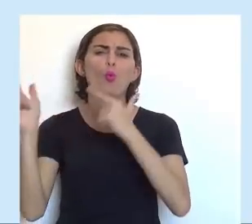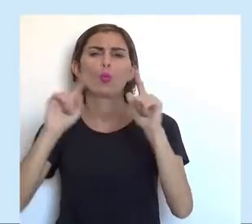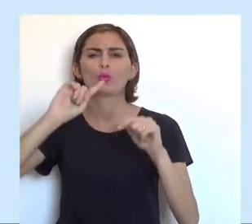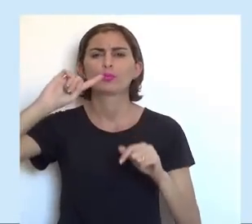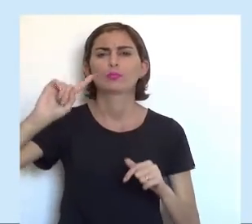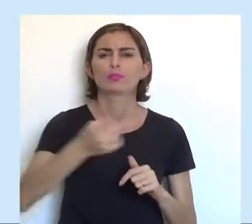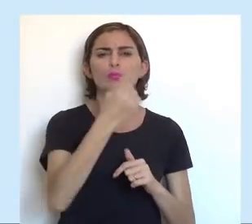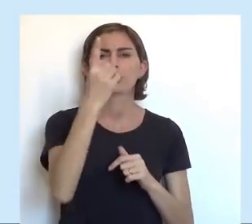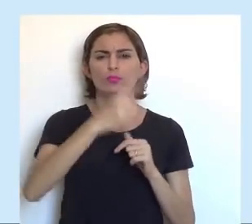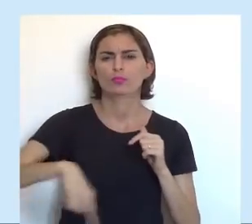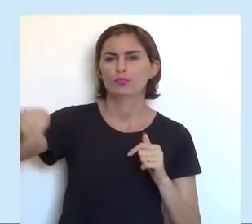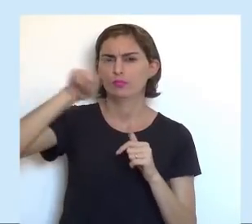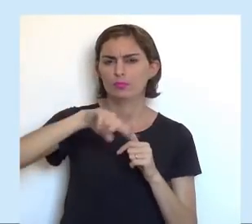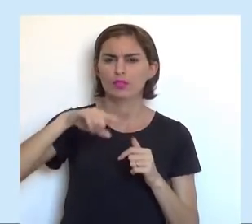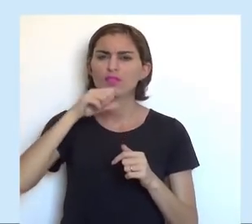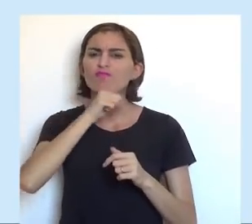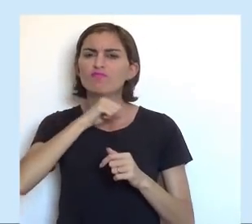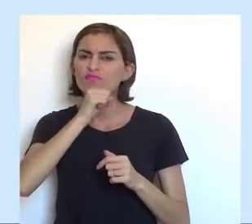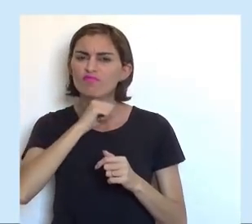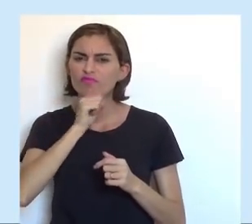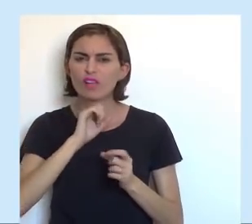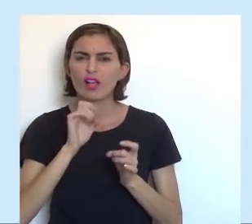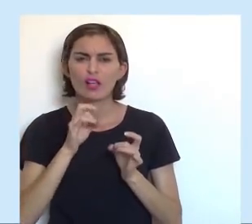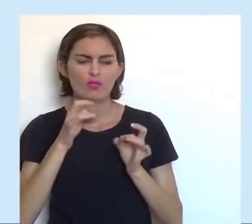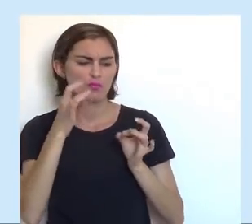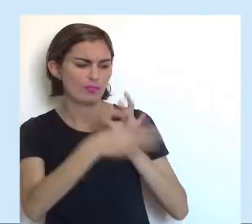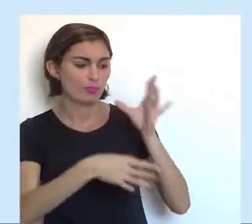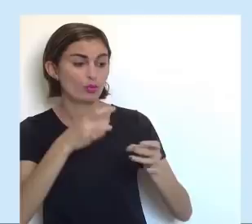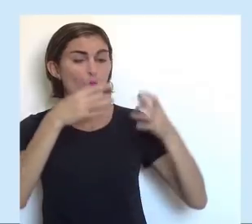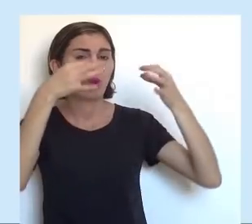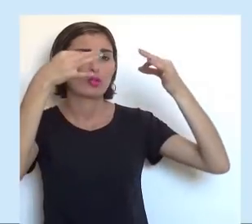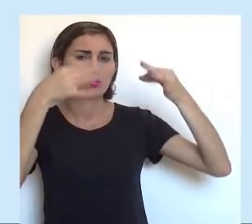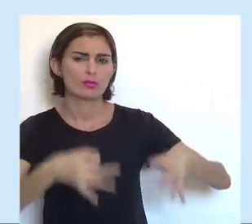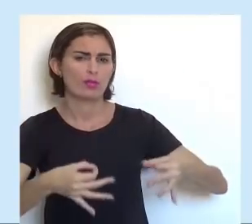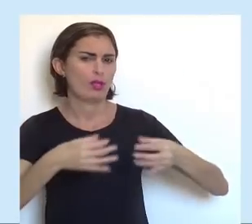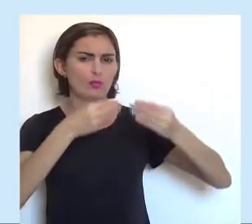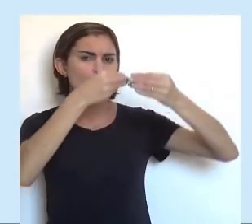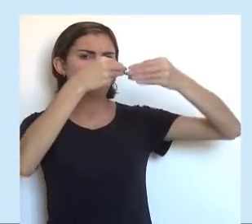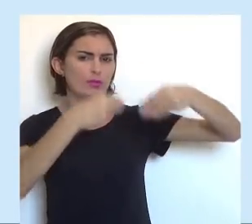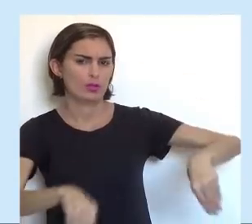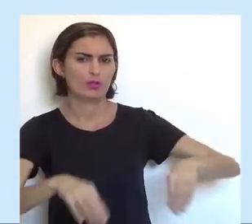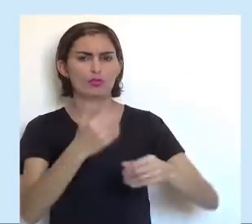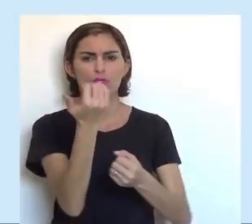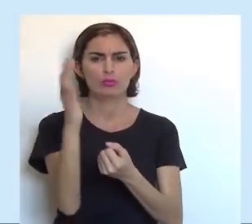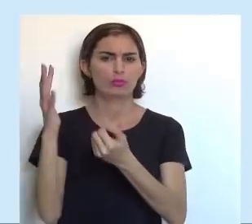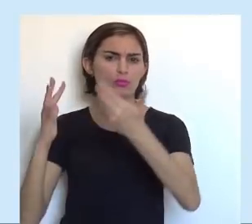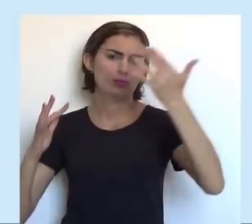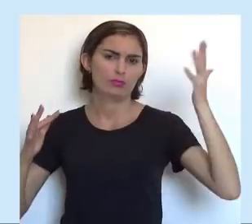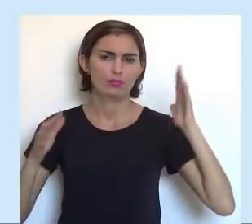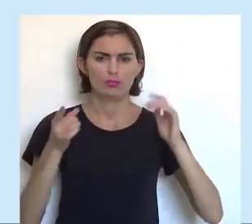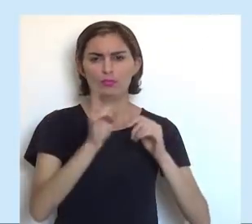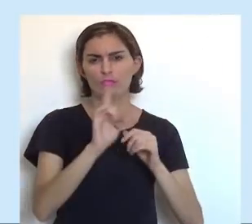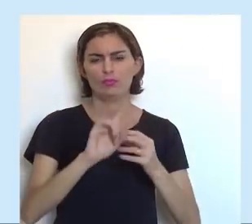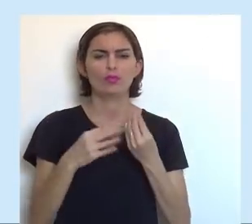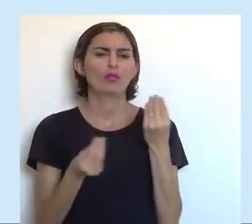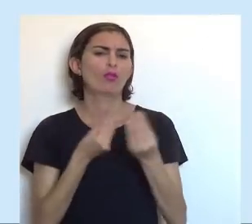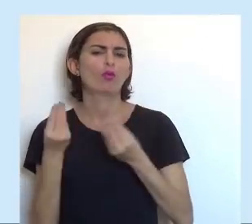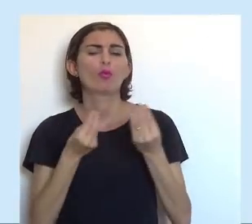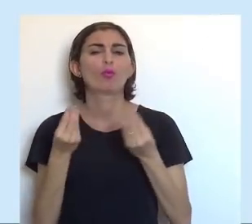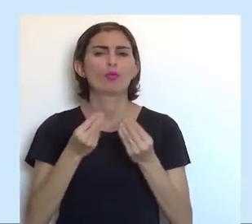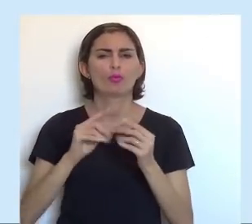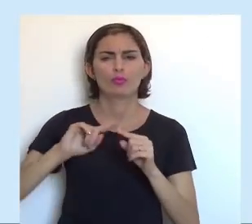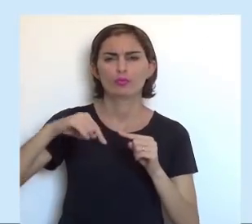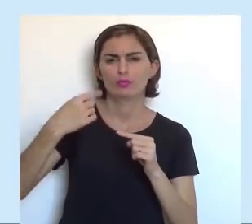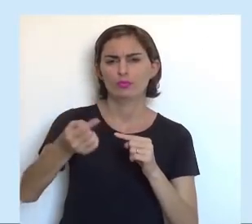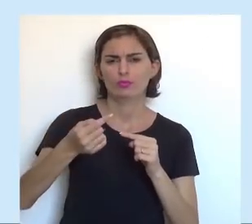outros 1000 pneus inservíveis de forma adequada, a não prejudicar o meio ambiente. Isso é o que reza